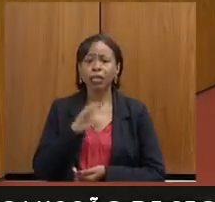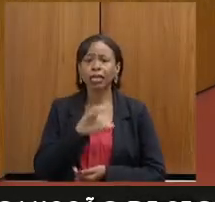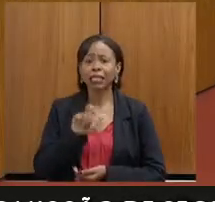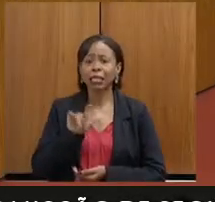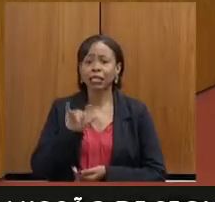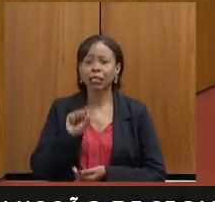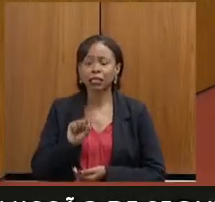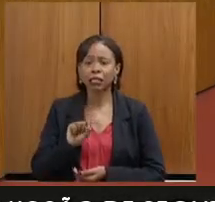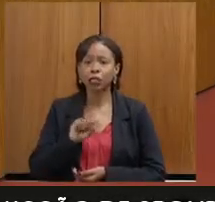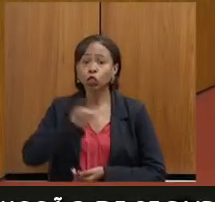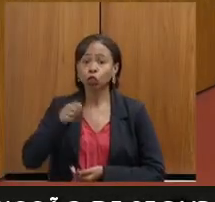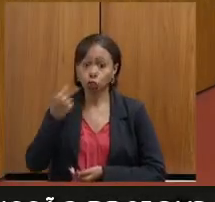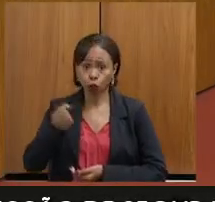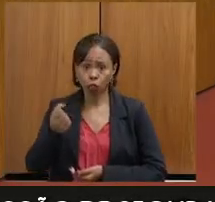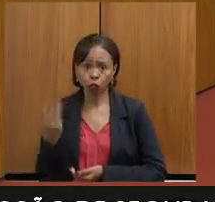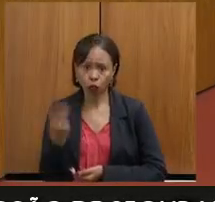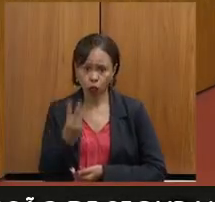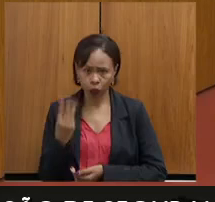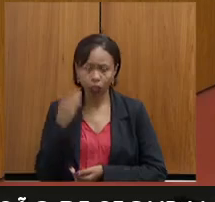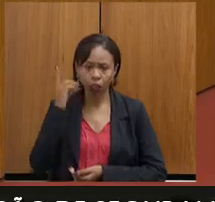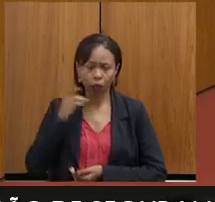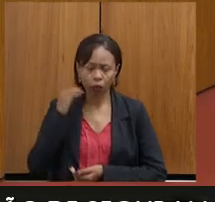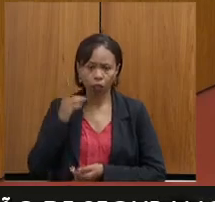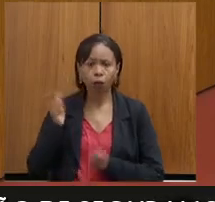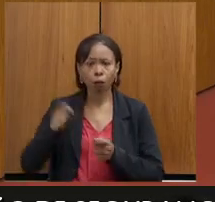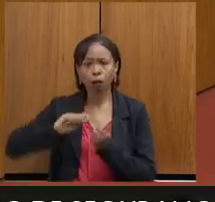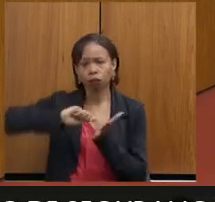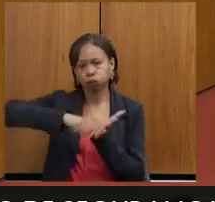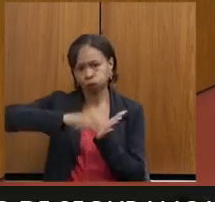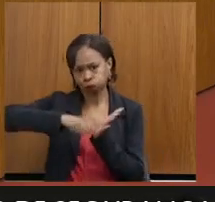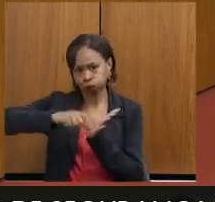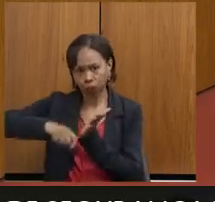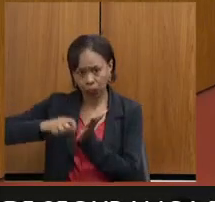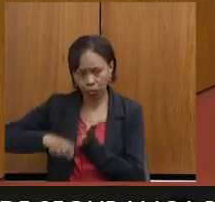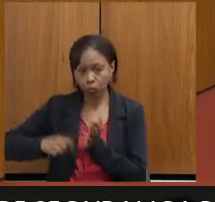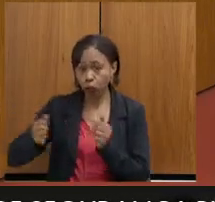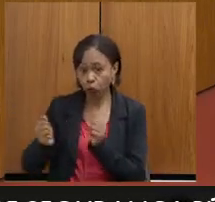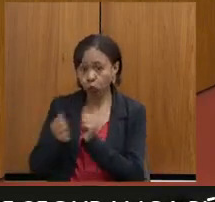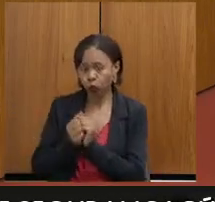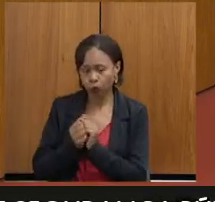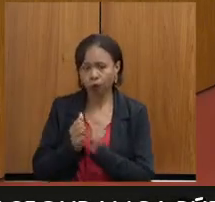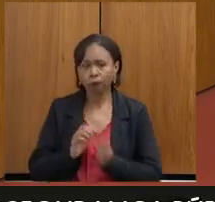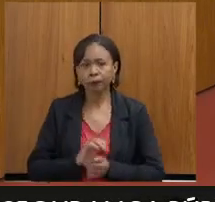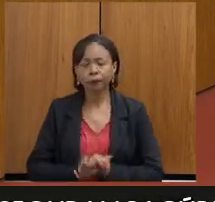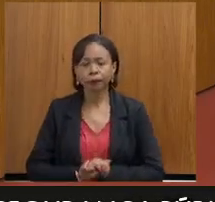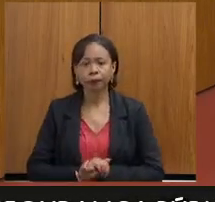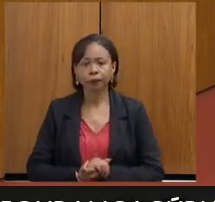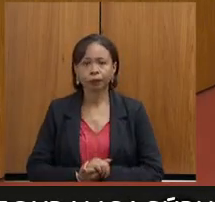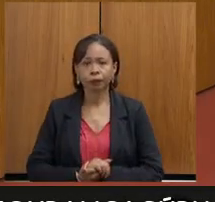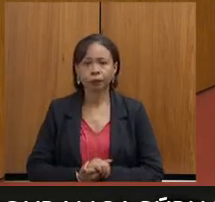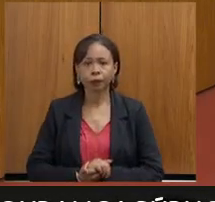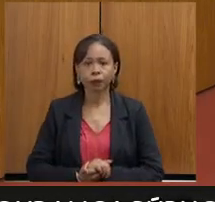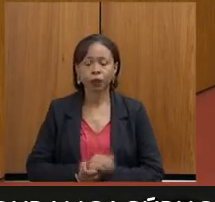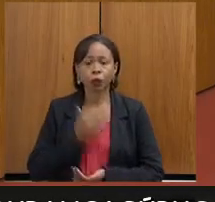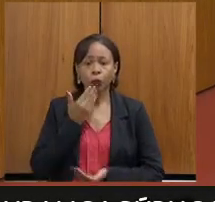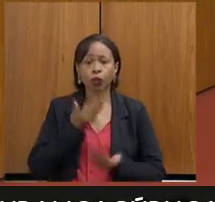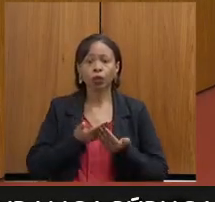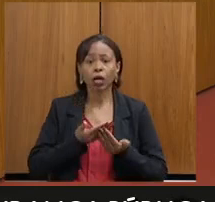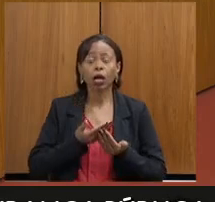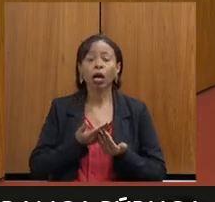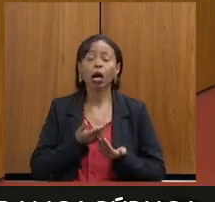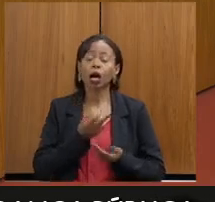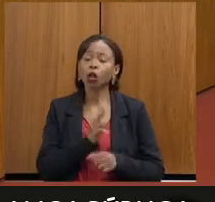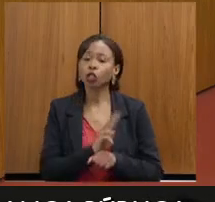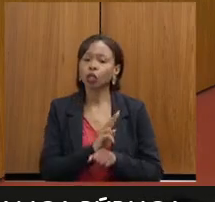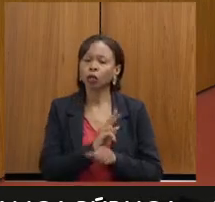Teresa da viola Deputado João Leite que também é posso assinar os requerimentos conjuntos dos requerimentos de caminhada o chefe da Polícia Civil